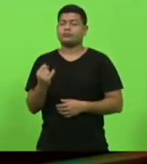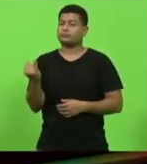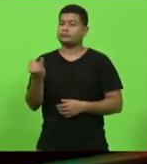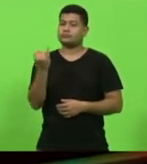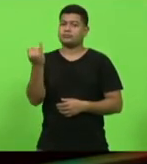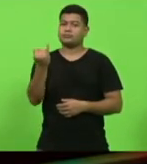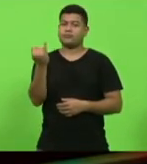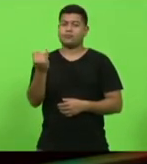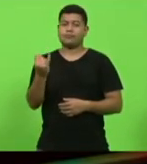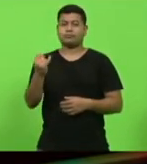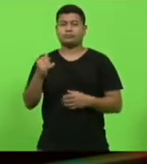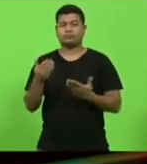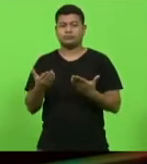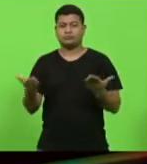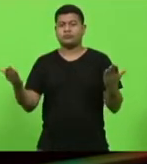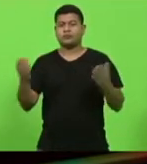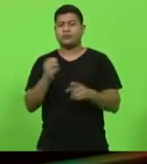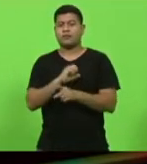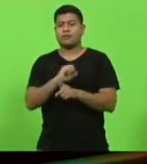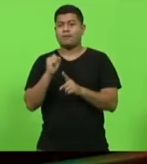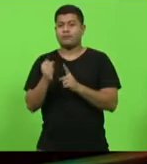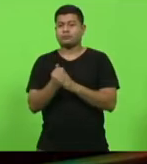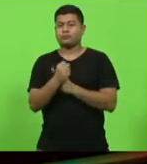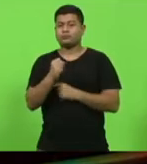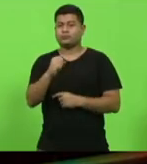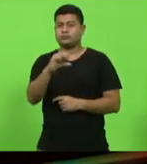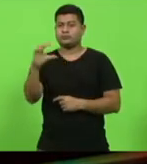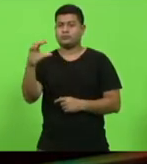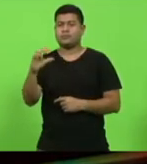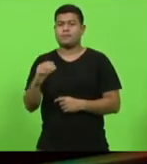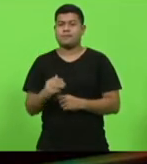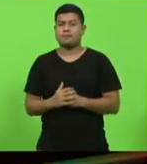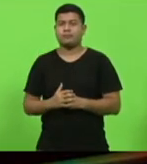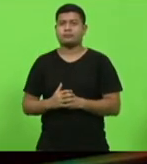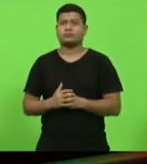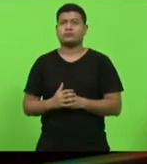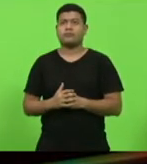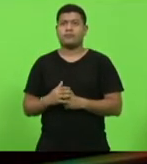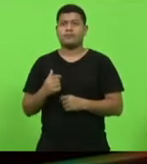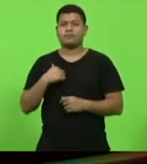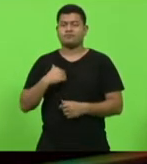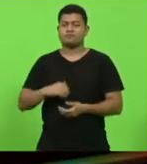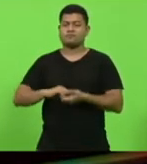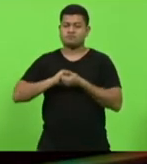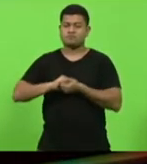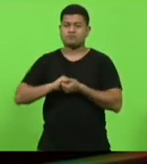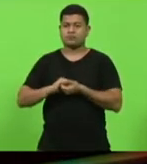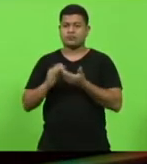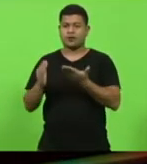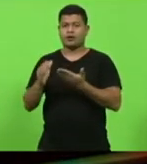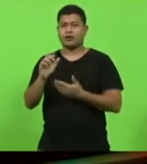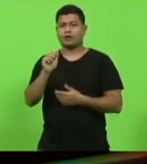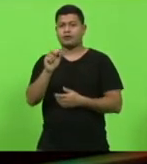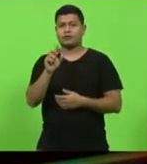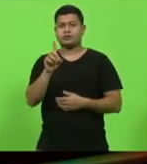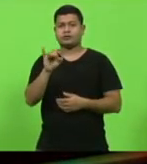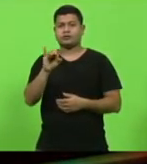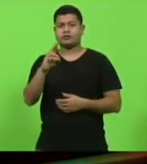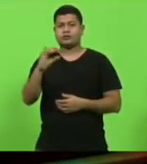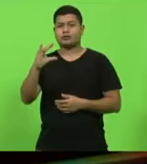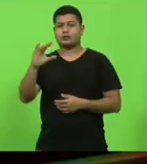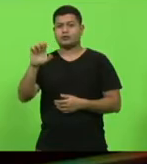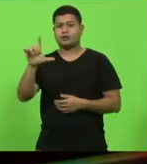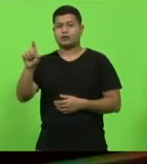para todos nós e para todo cidadão Catarinense não diferentes minha saudação Dr Adir sério nosso